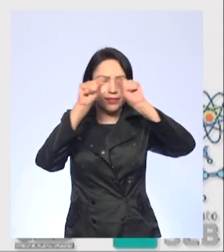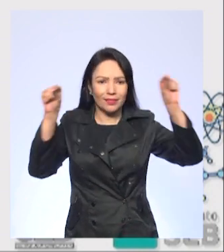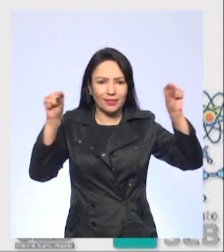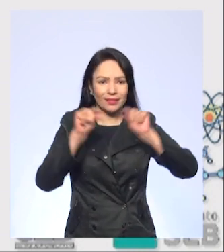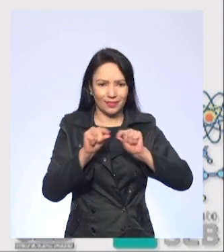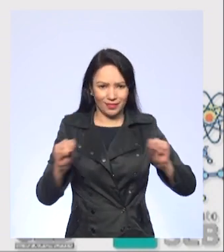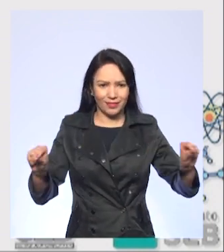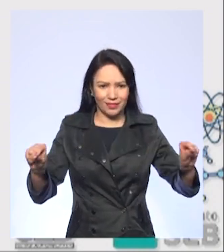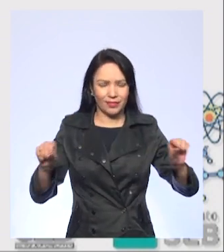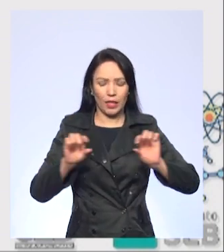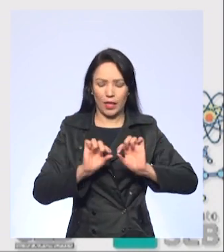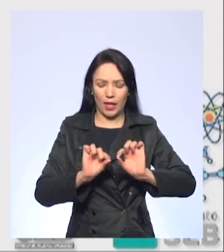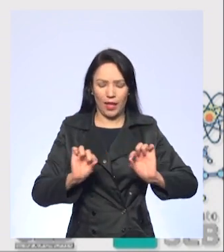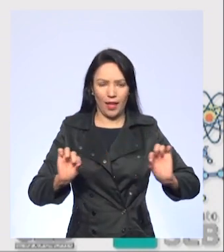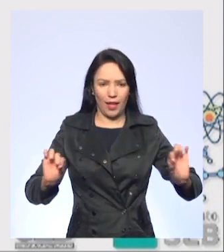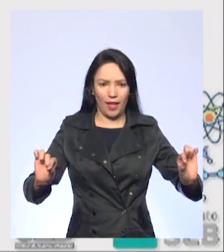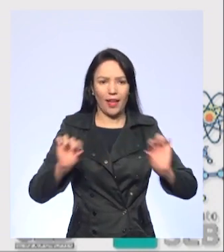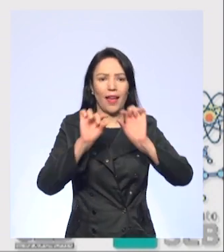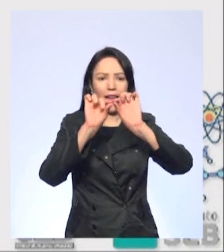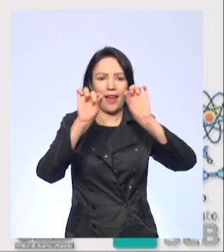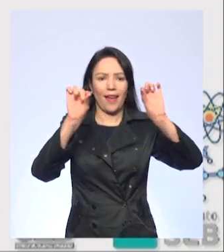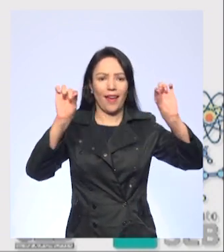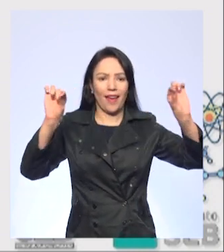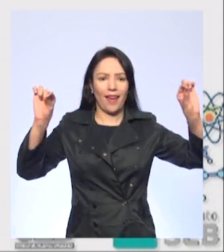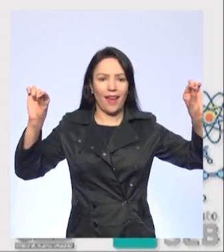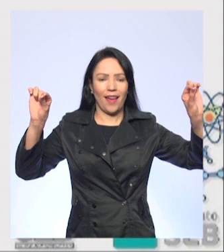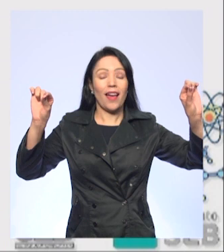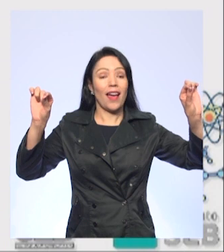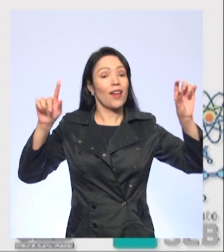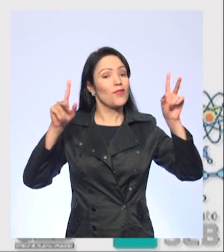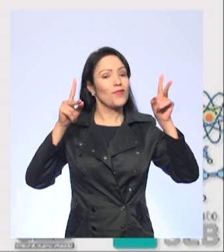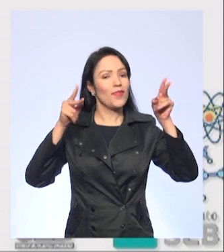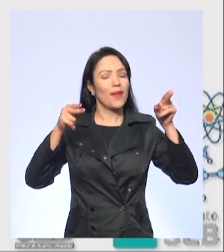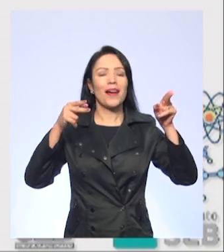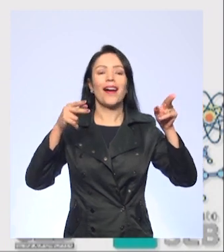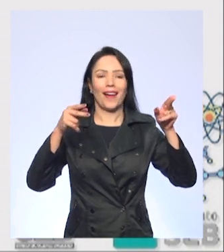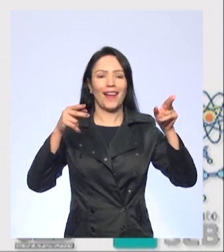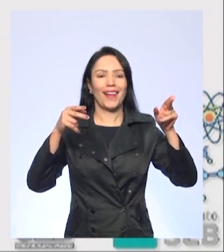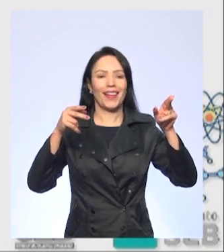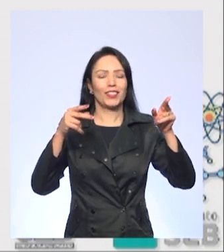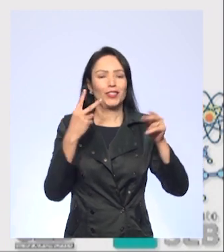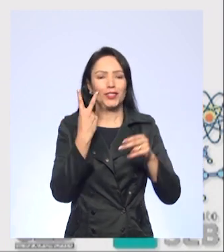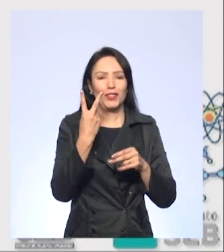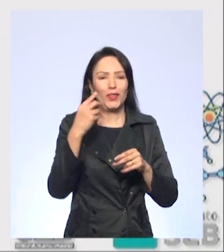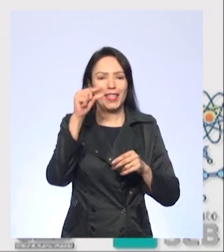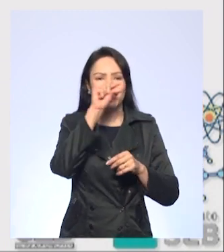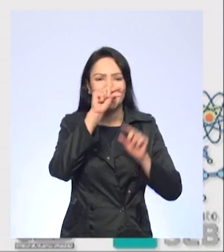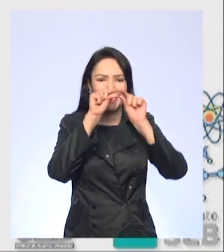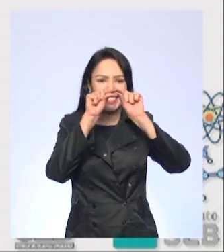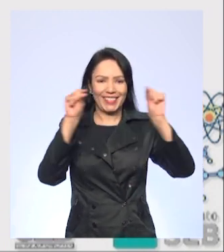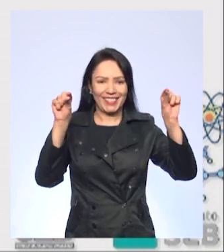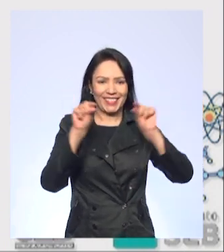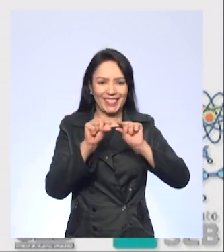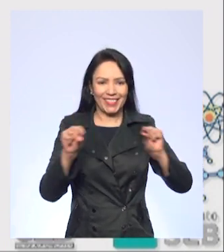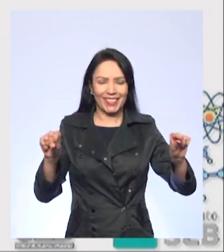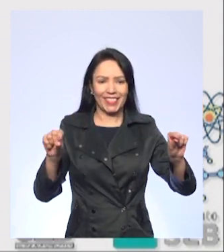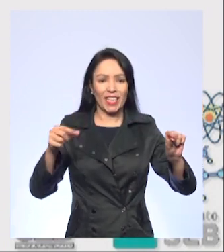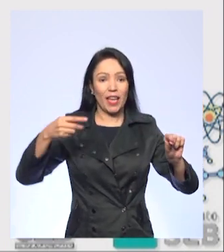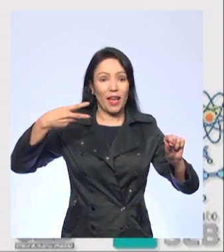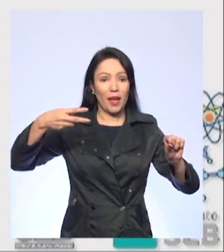se eu espichasse cada um desses lados um pouquinho para cada lado, eu enxergaria 2 retas paralelas. E quando